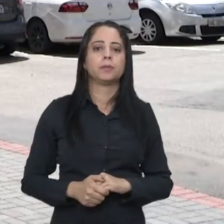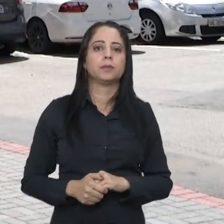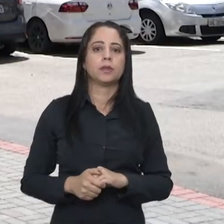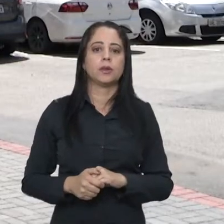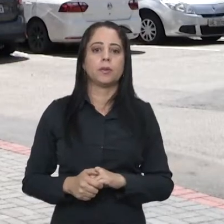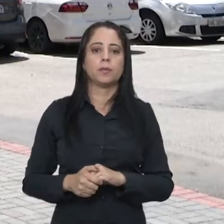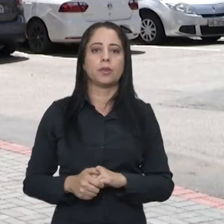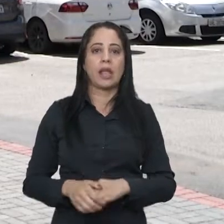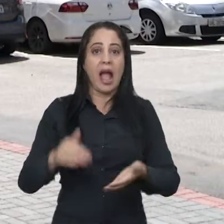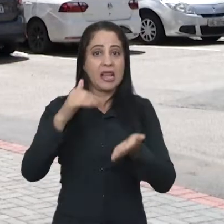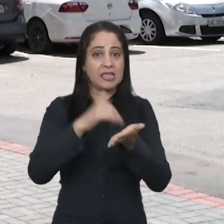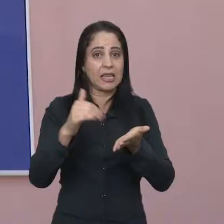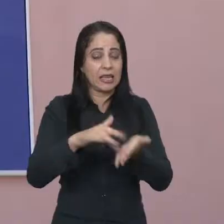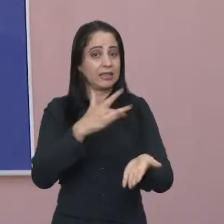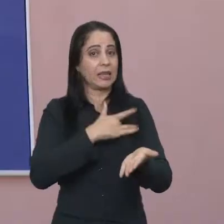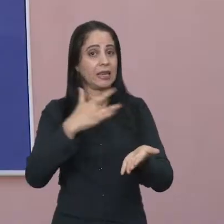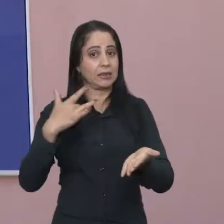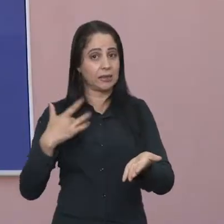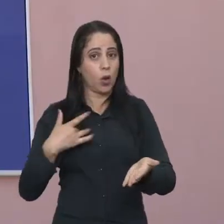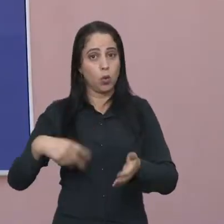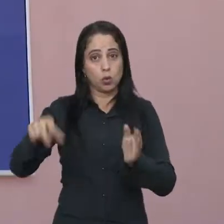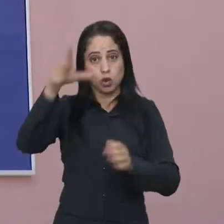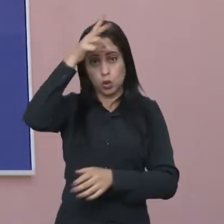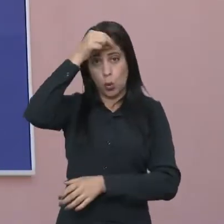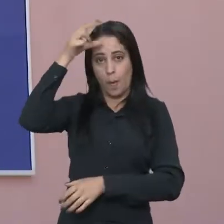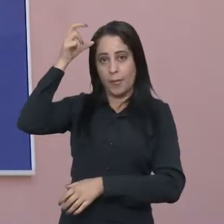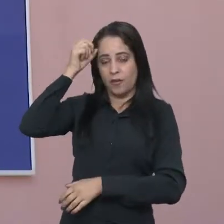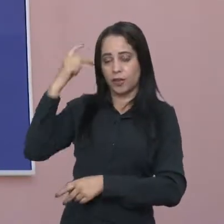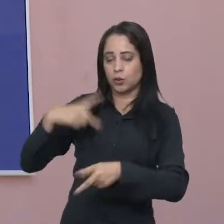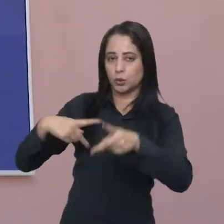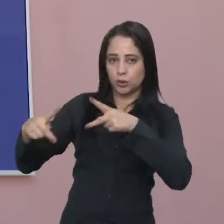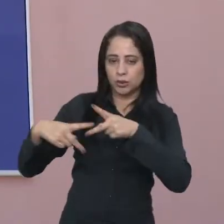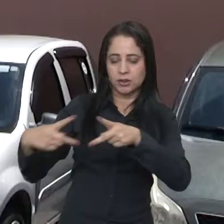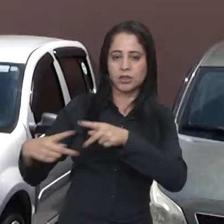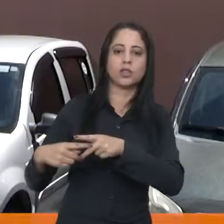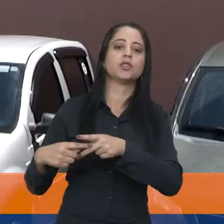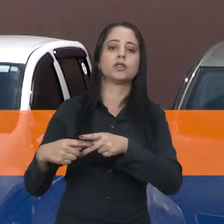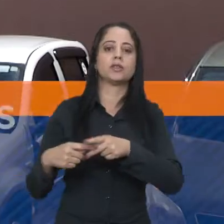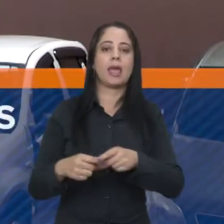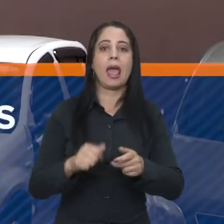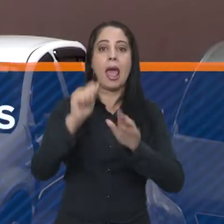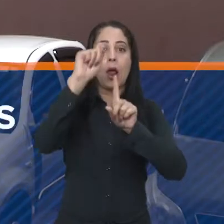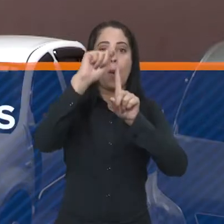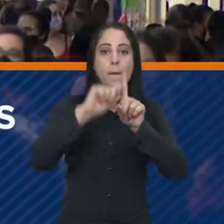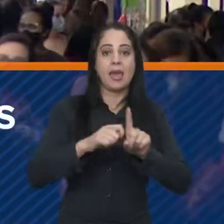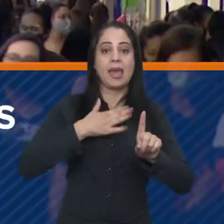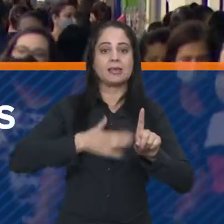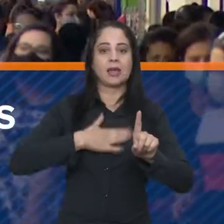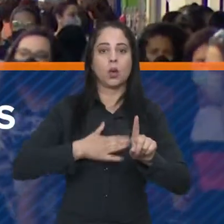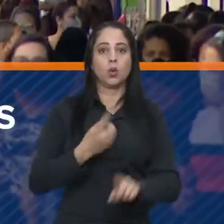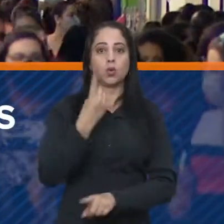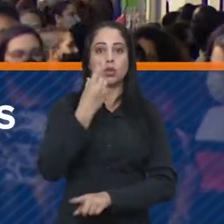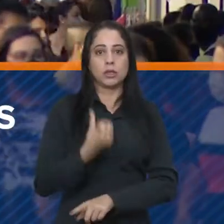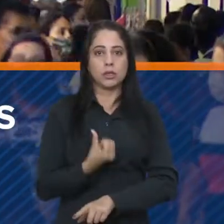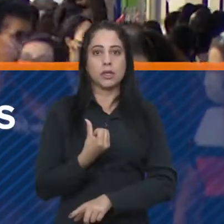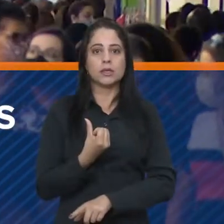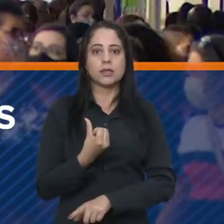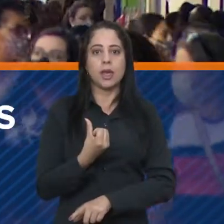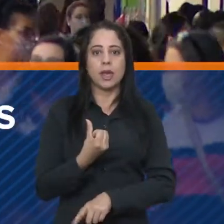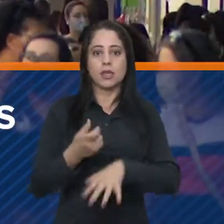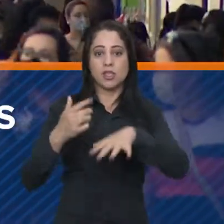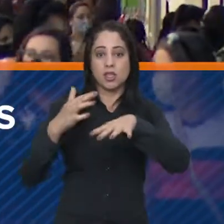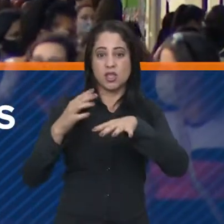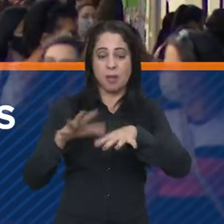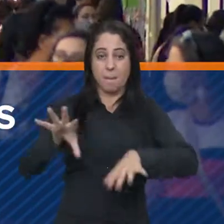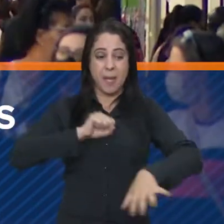divulgadas pela Secretaria de Saúde da Prefeitura de São José dos Campos durante o mês de agosto 16 casos de